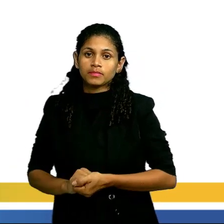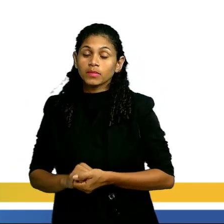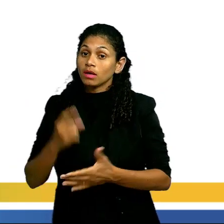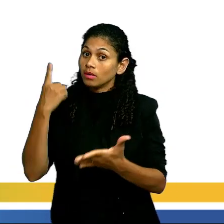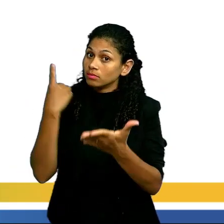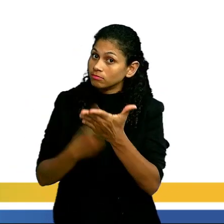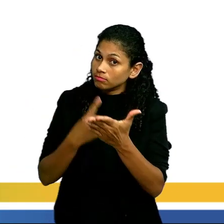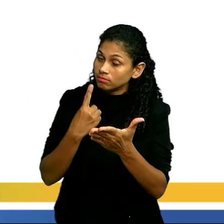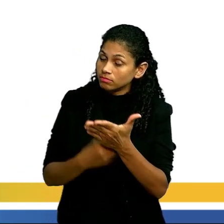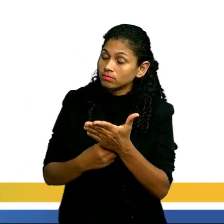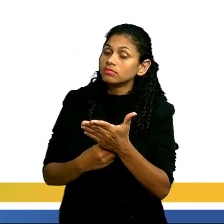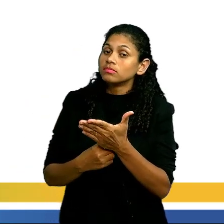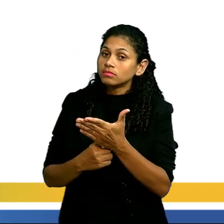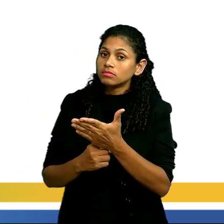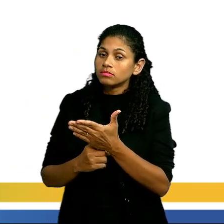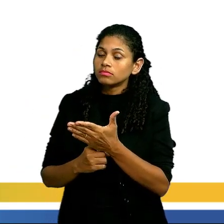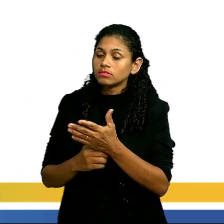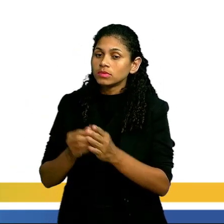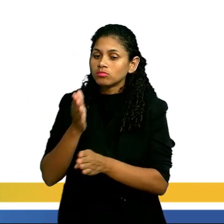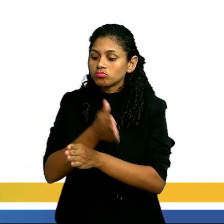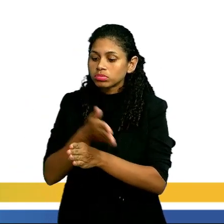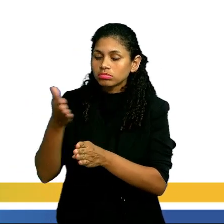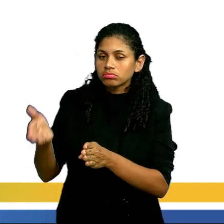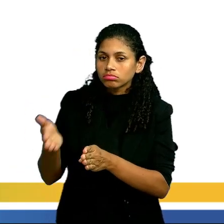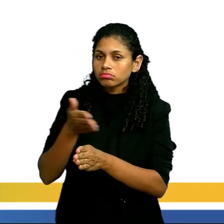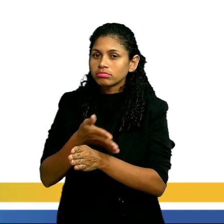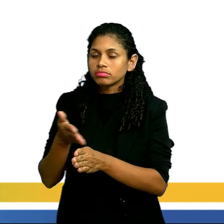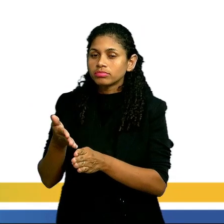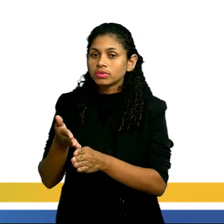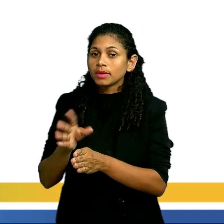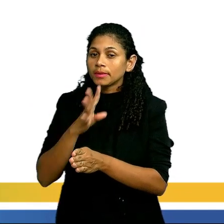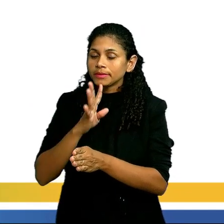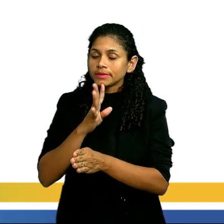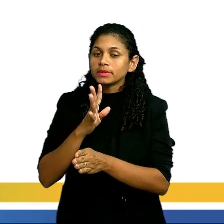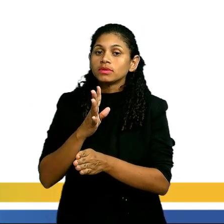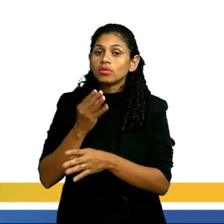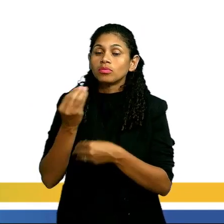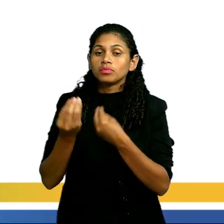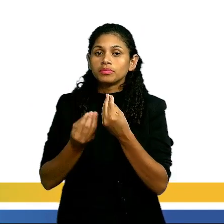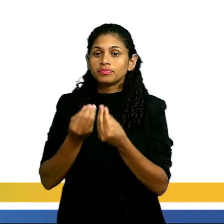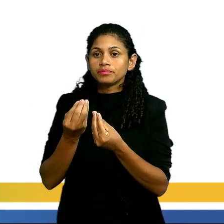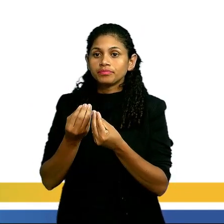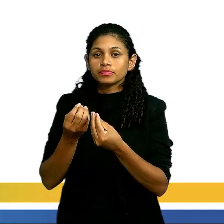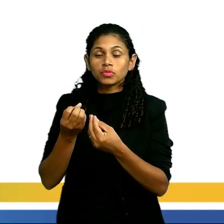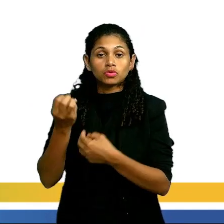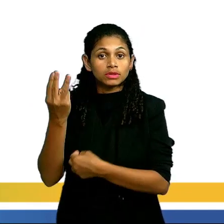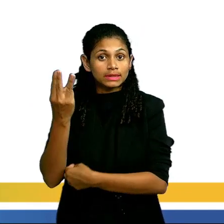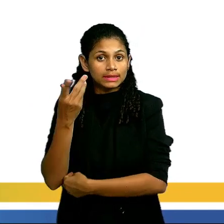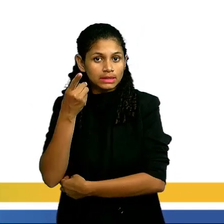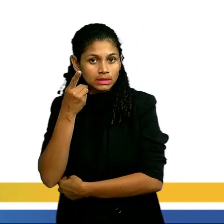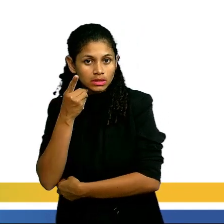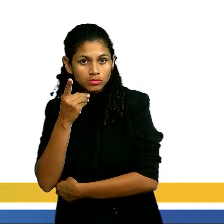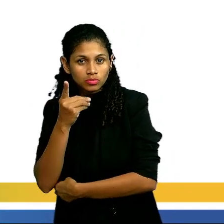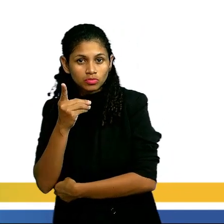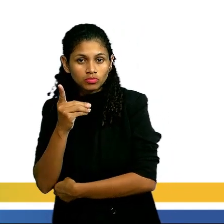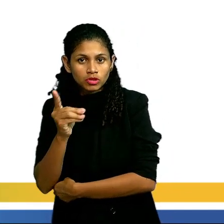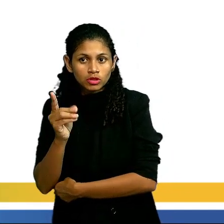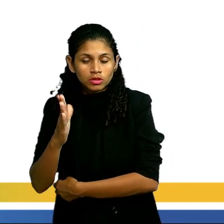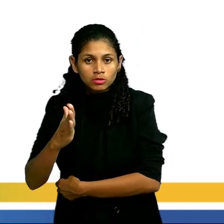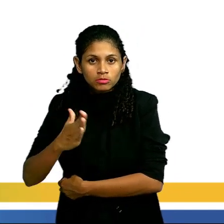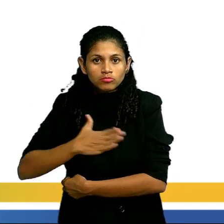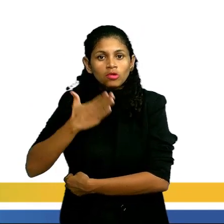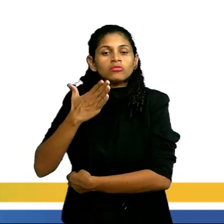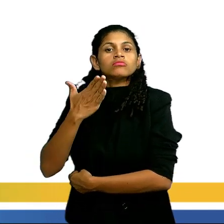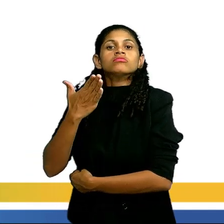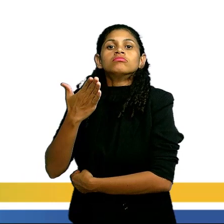vai se processar, né, entre os dois lados, vai ser conhecido como os 13 dias que abalaram o mundo.